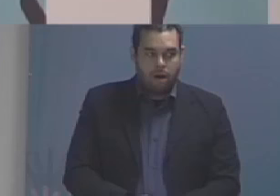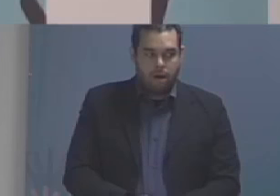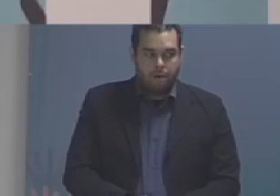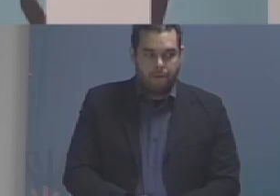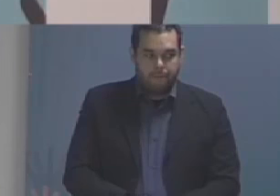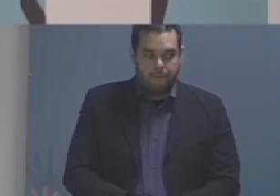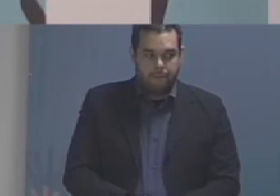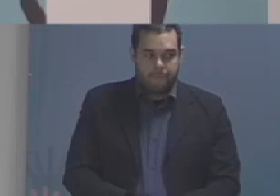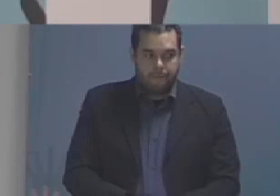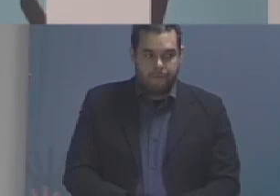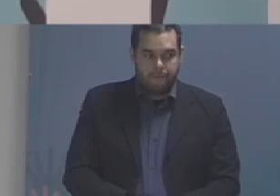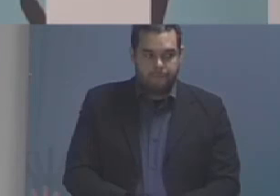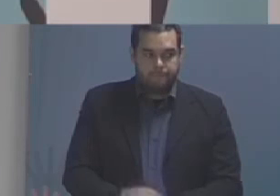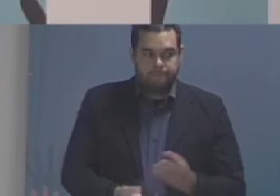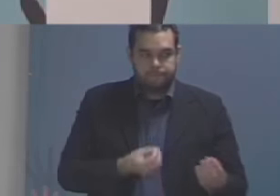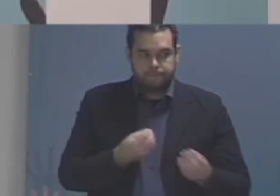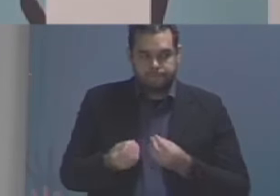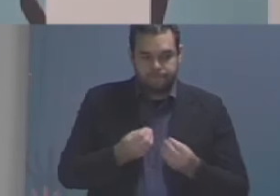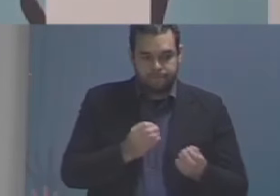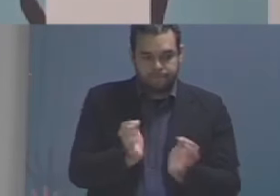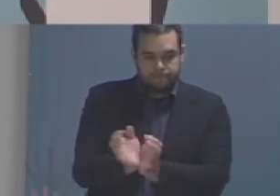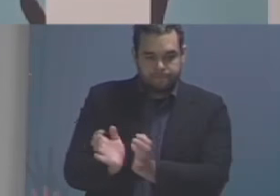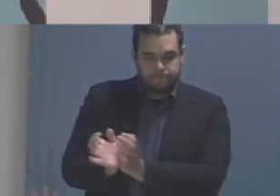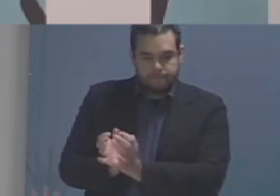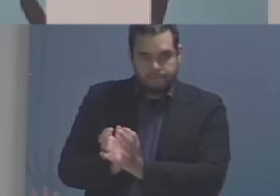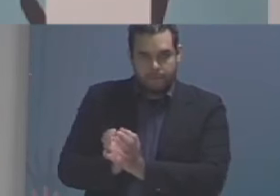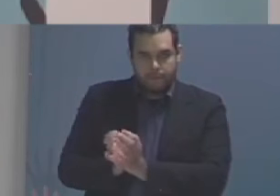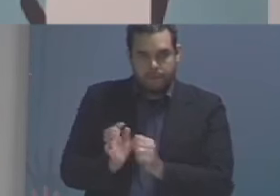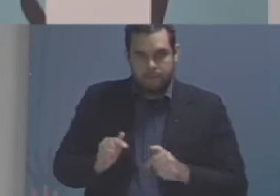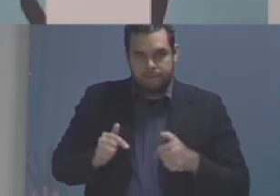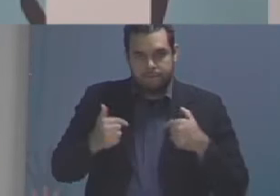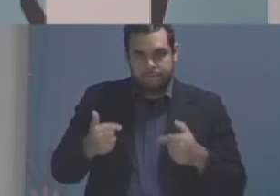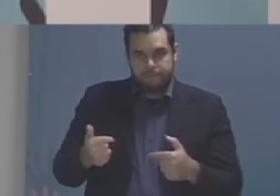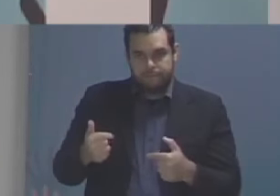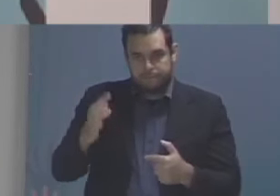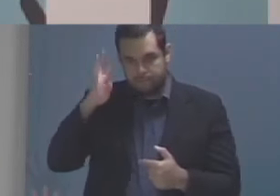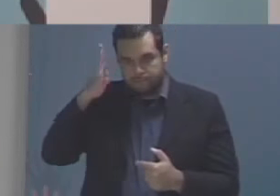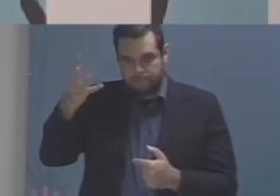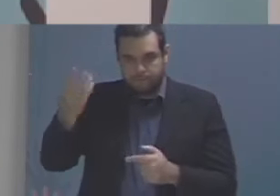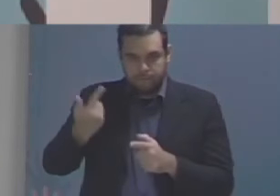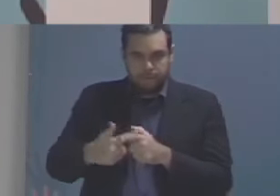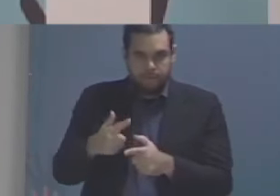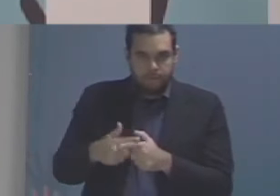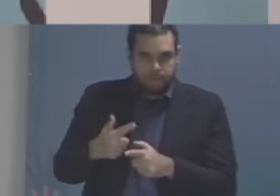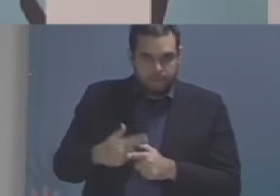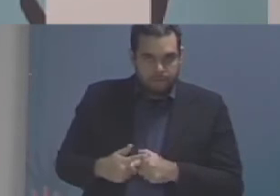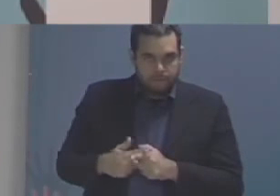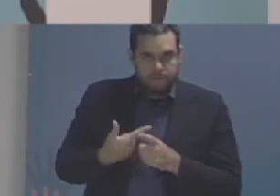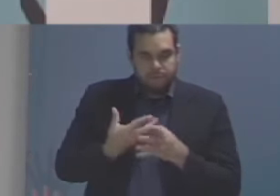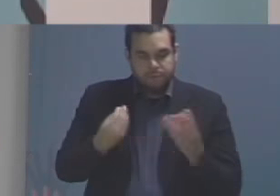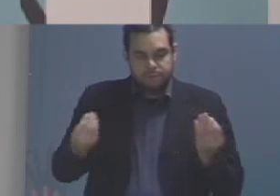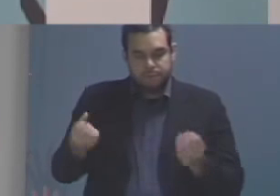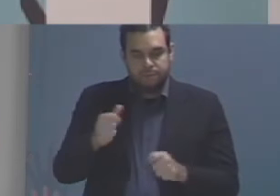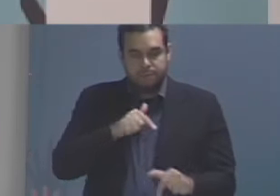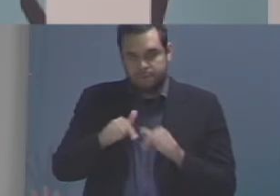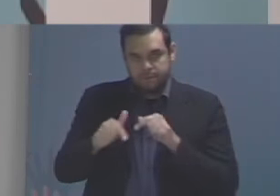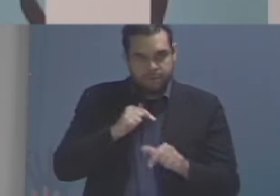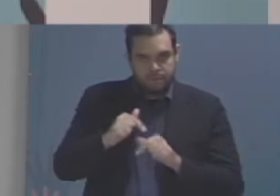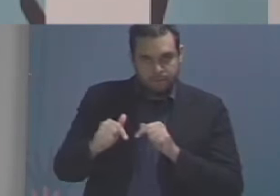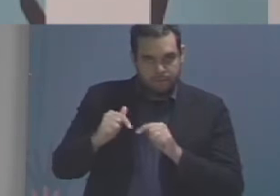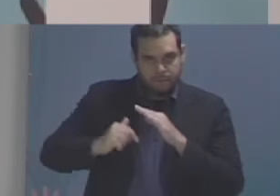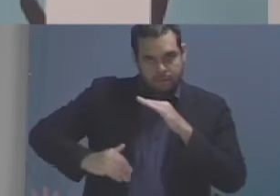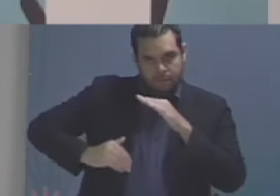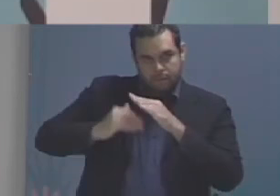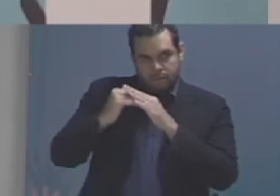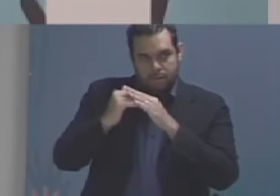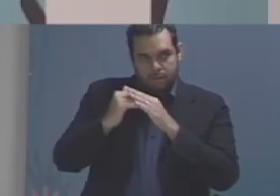Continuando no eixo 1, como as chapas candidatas pretendem lidar com os problemas da sobrecarga de trabalho das